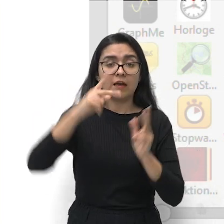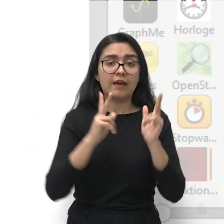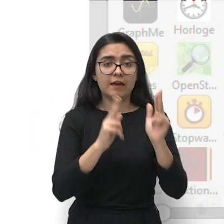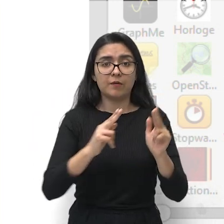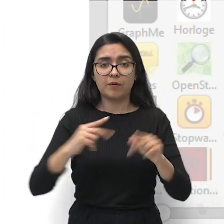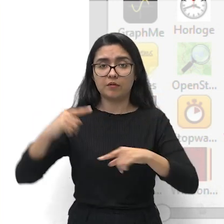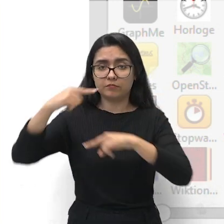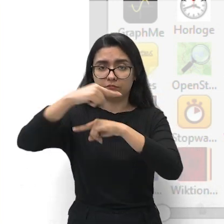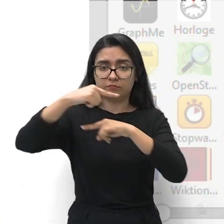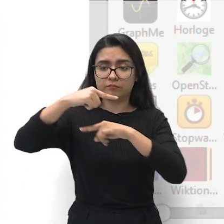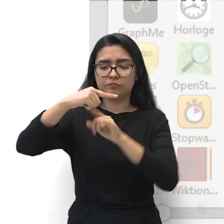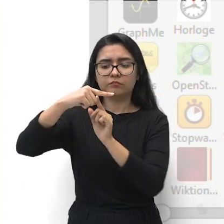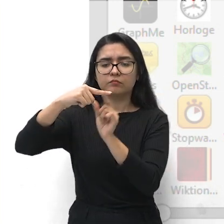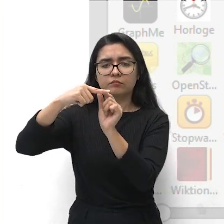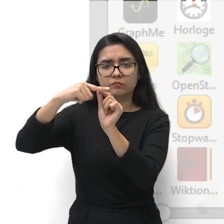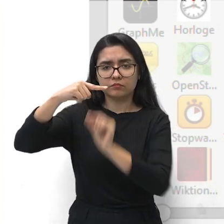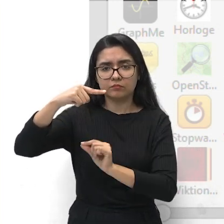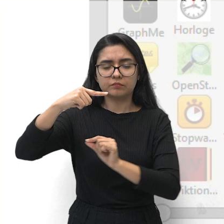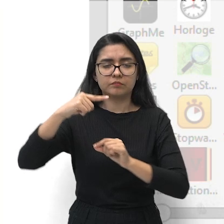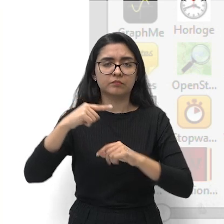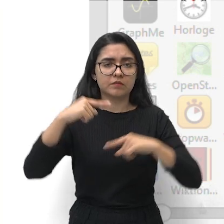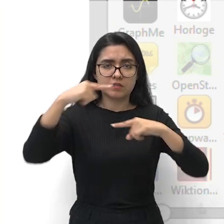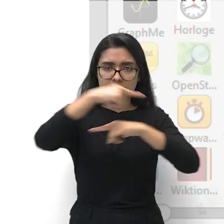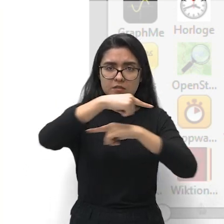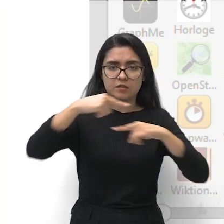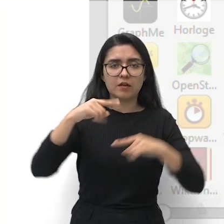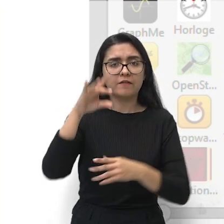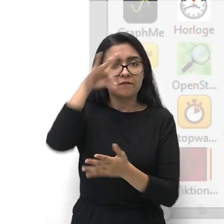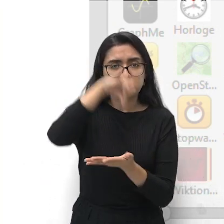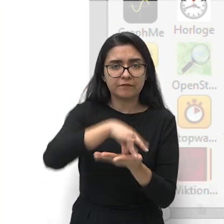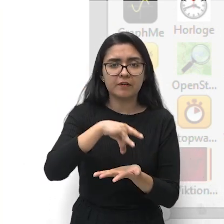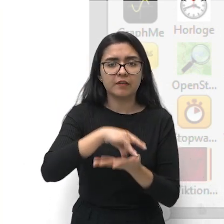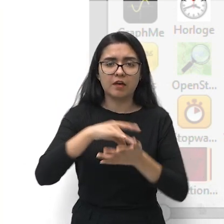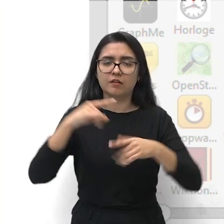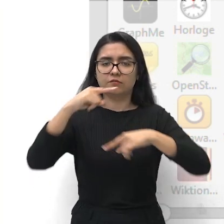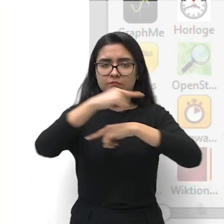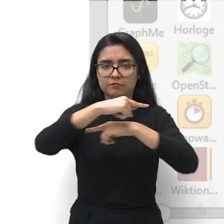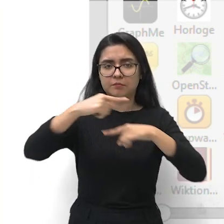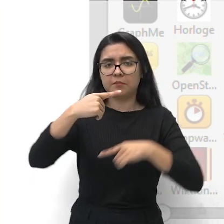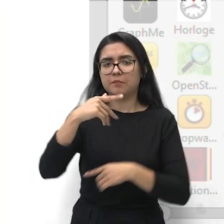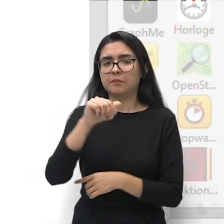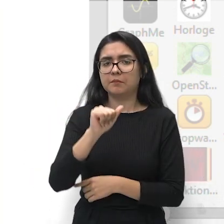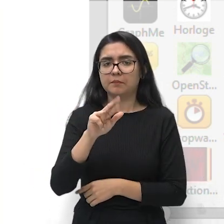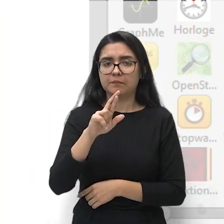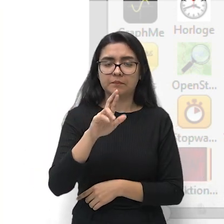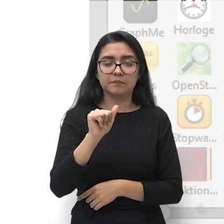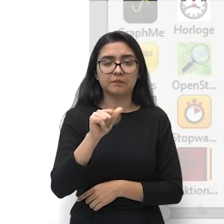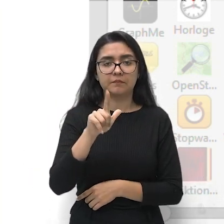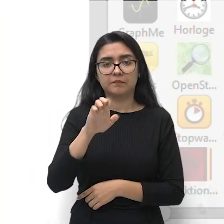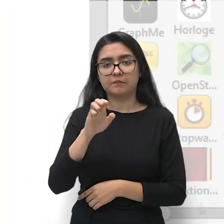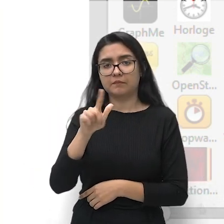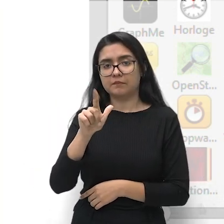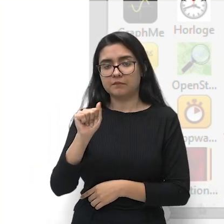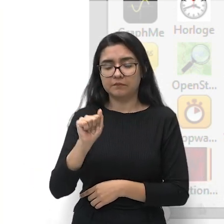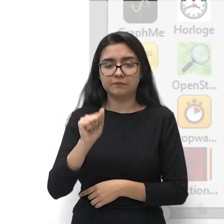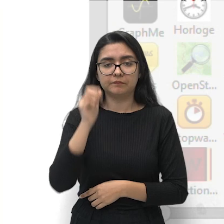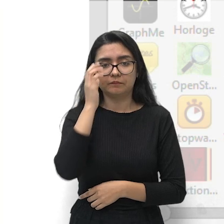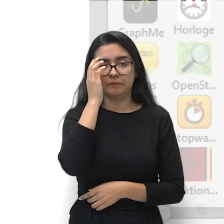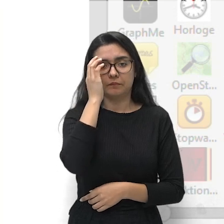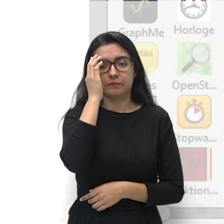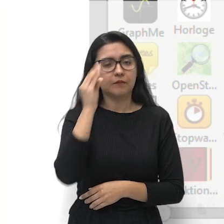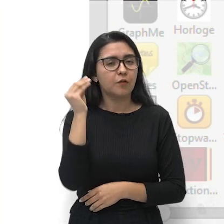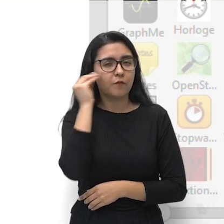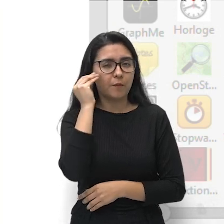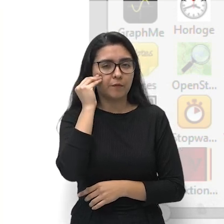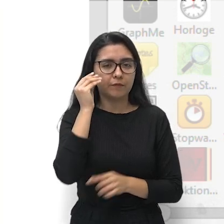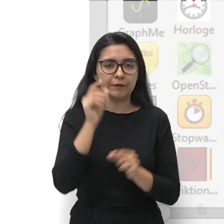Né, comprovando aqui que essas retas realmente elas são paralelas. Né, se nós fôssemos aferir aqui, né, a